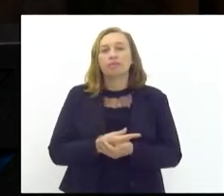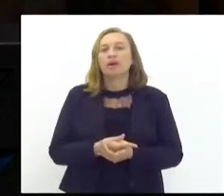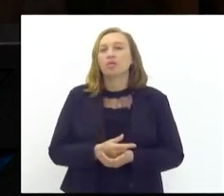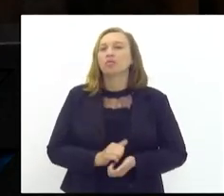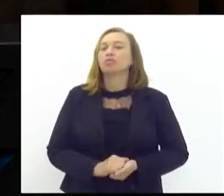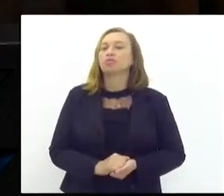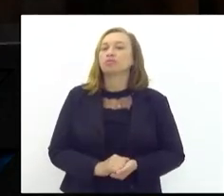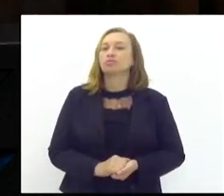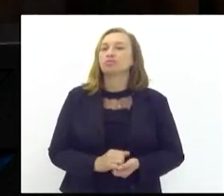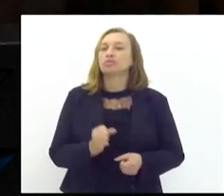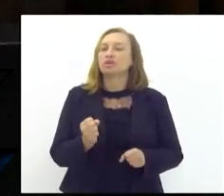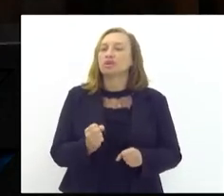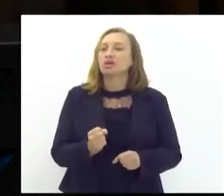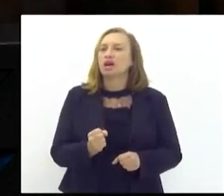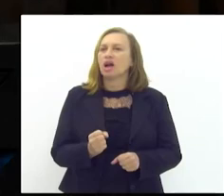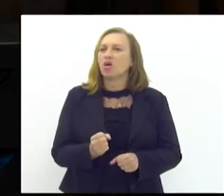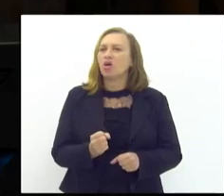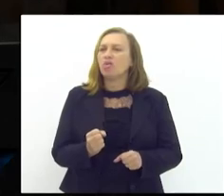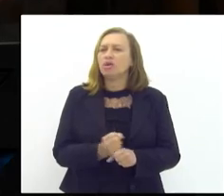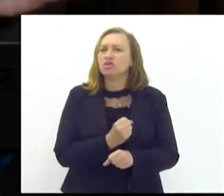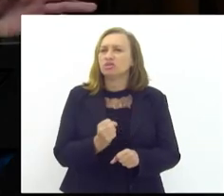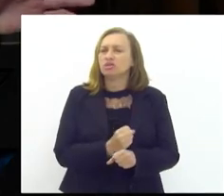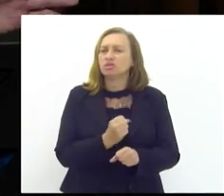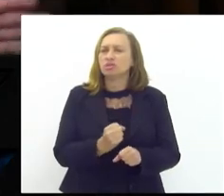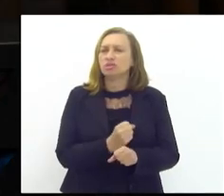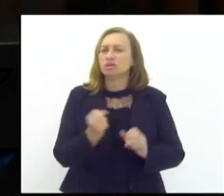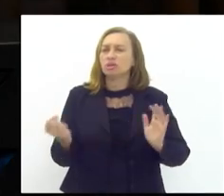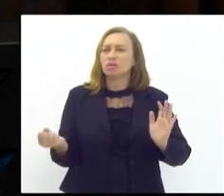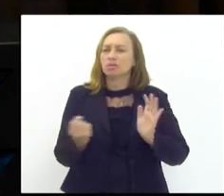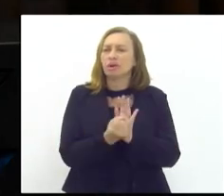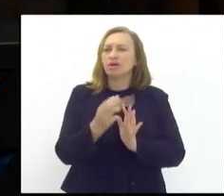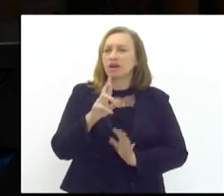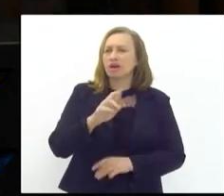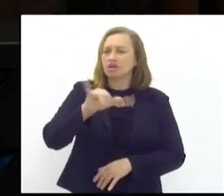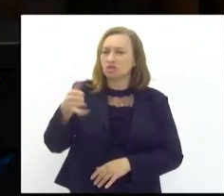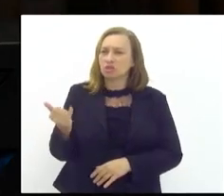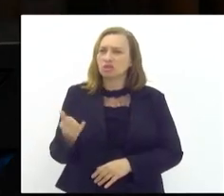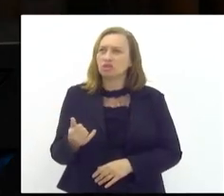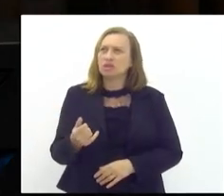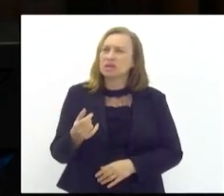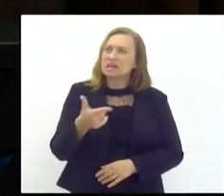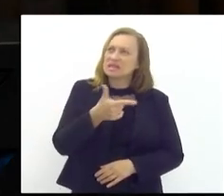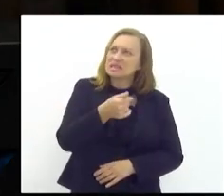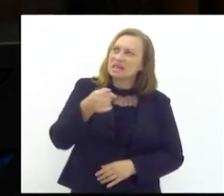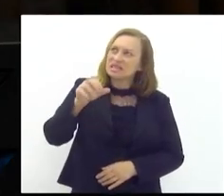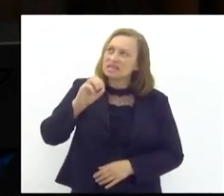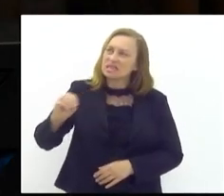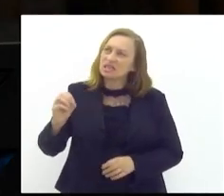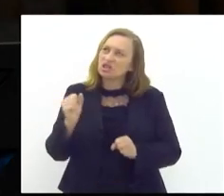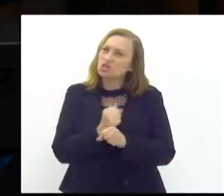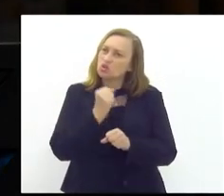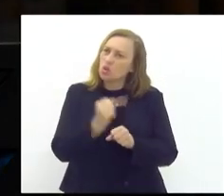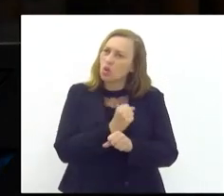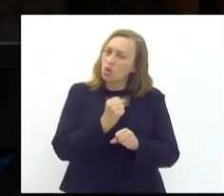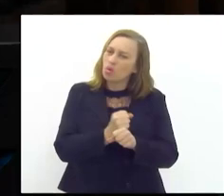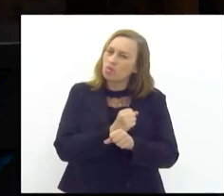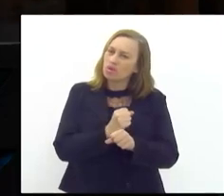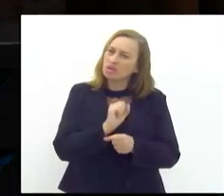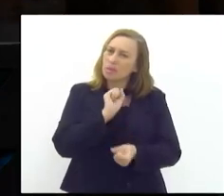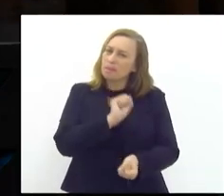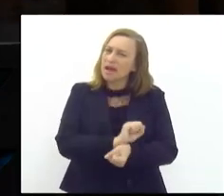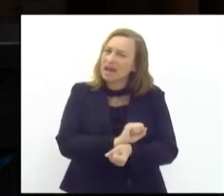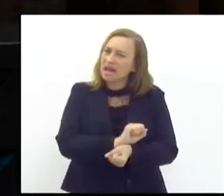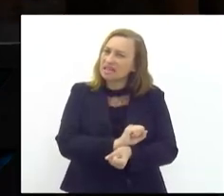nas obras do pacto RJ porque 70% das quase 900 obras prometidas tão suspensas